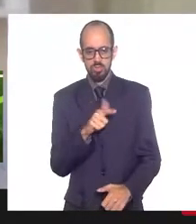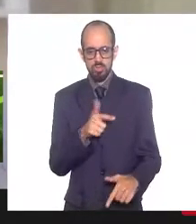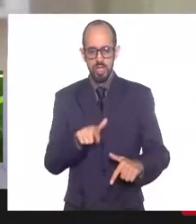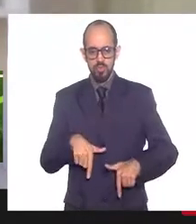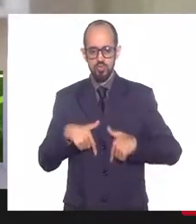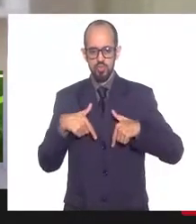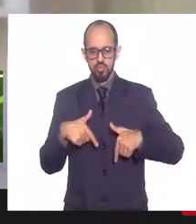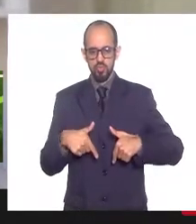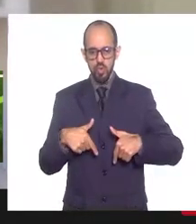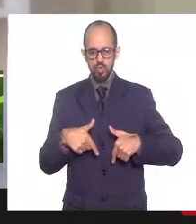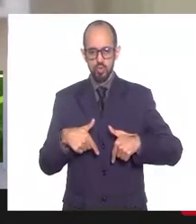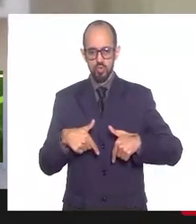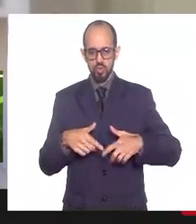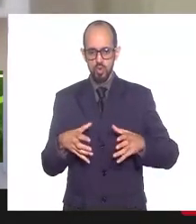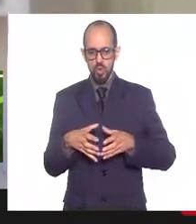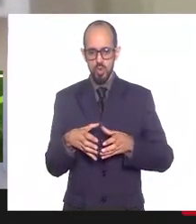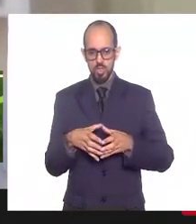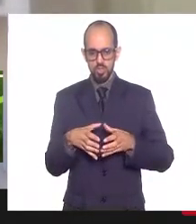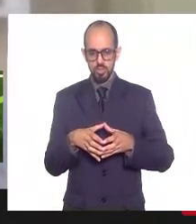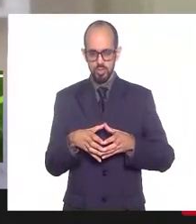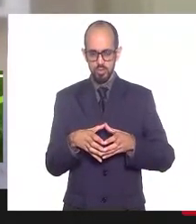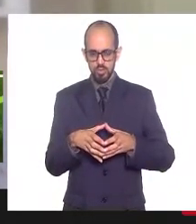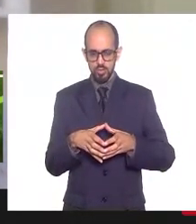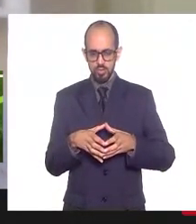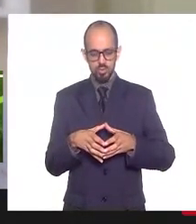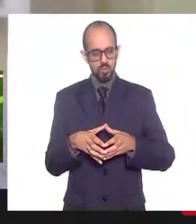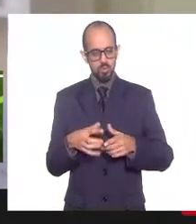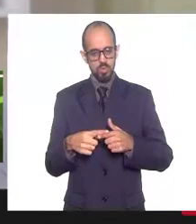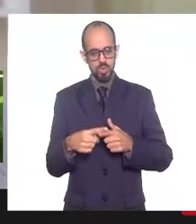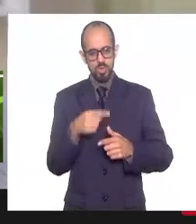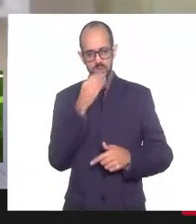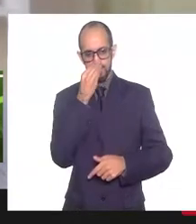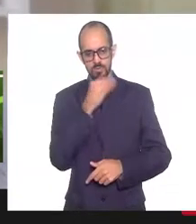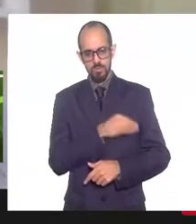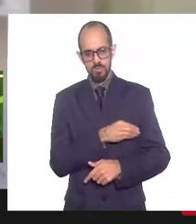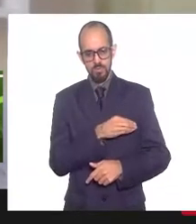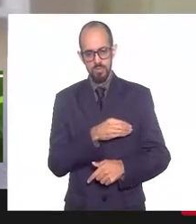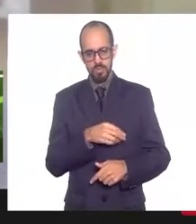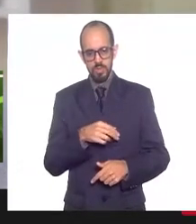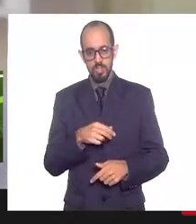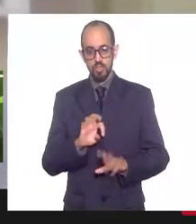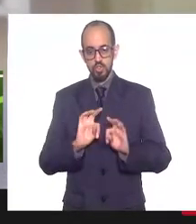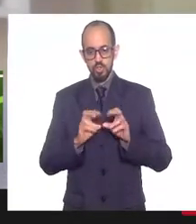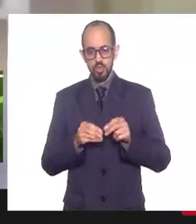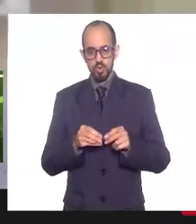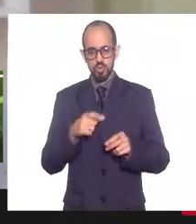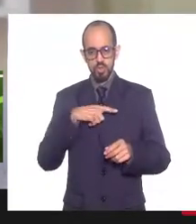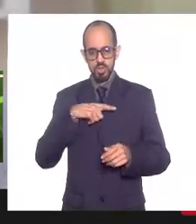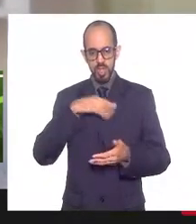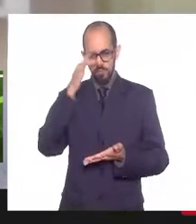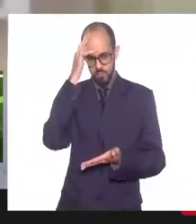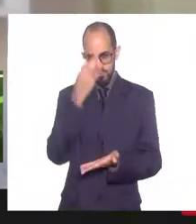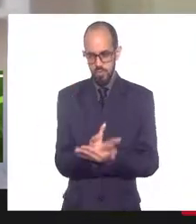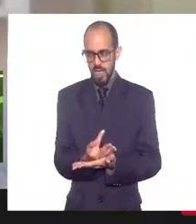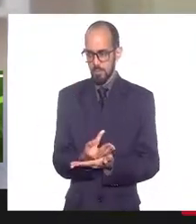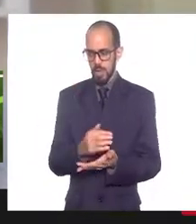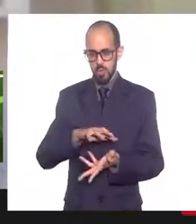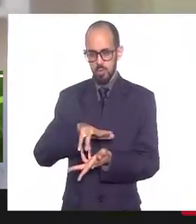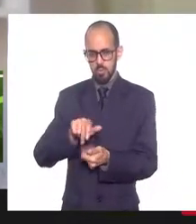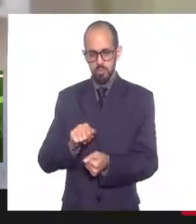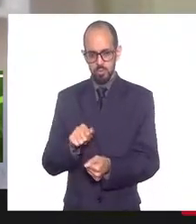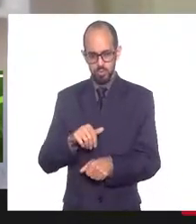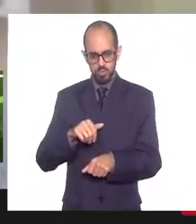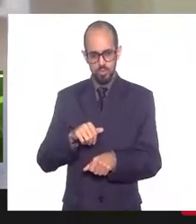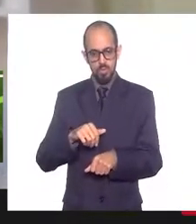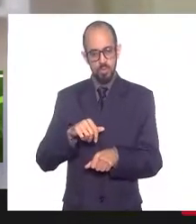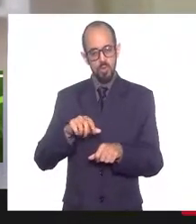coletivo dos diferentes e de todas e todos que possuem fé e vontade de seguir para um mundo menos agressivo. Na região